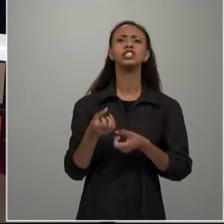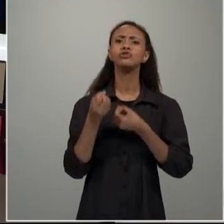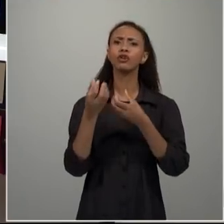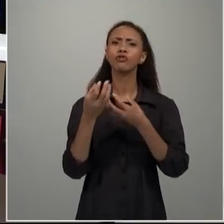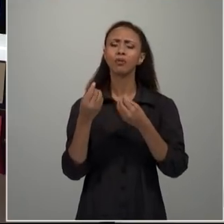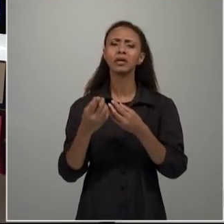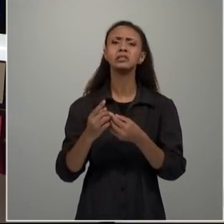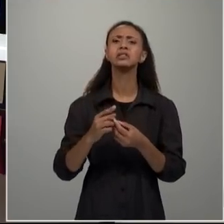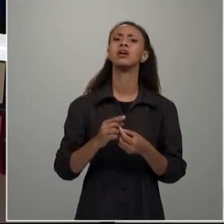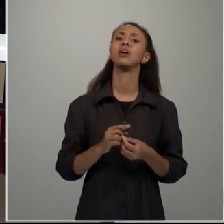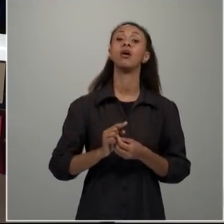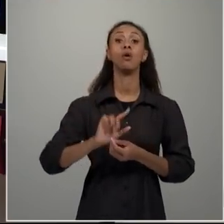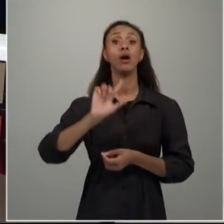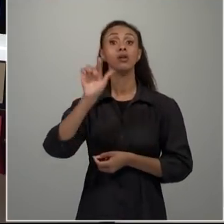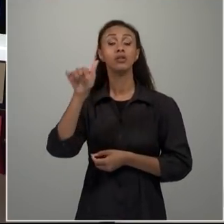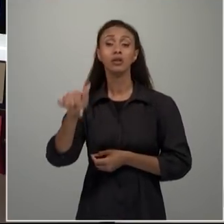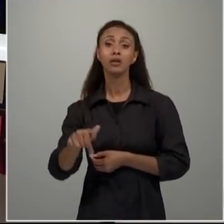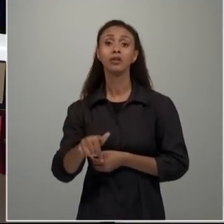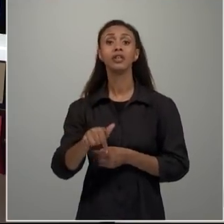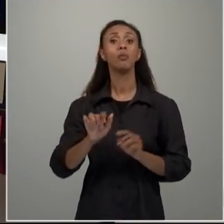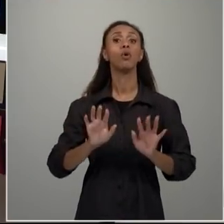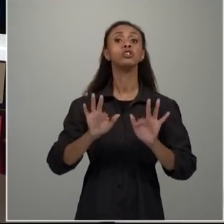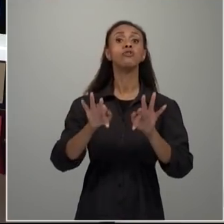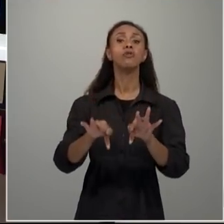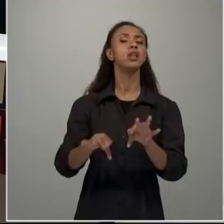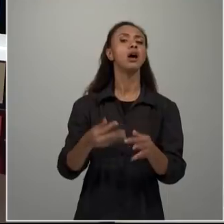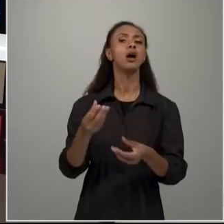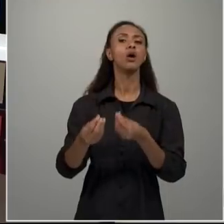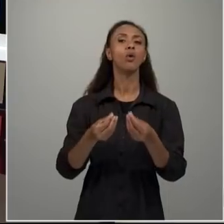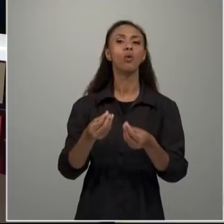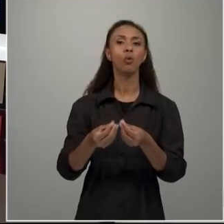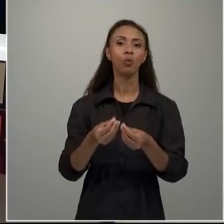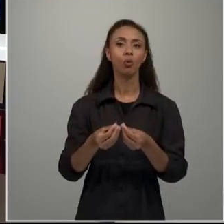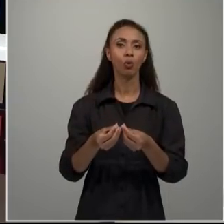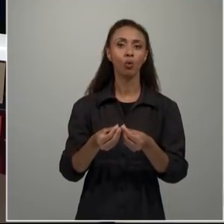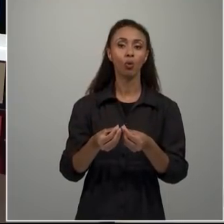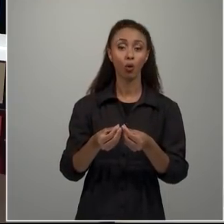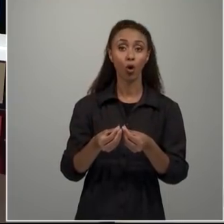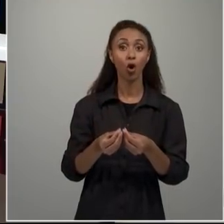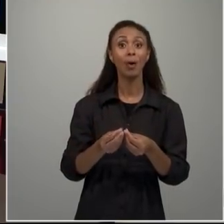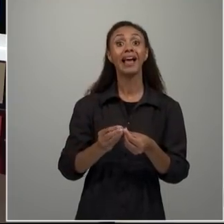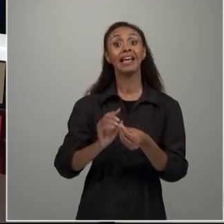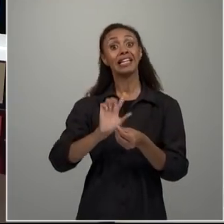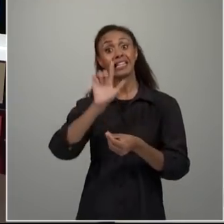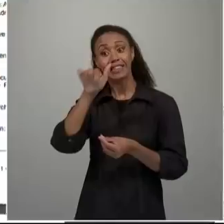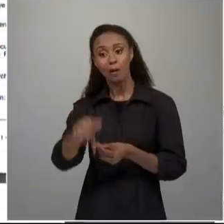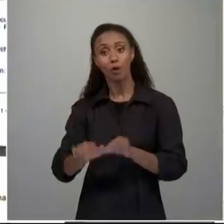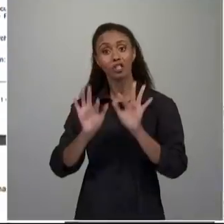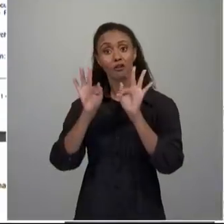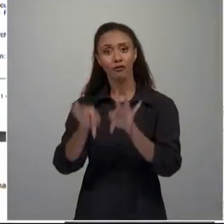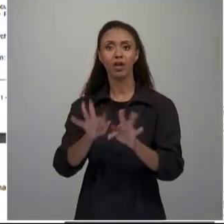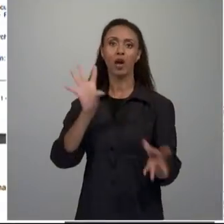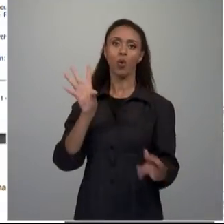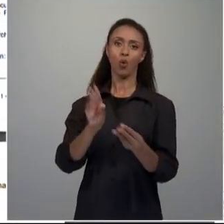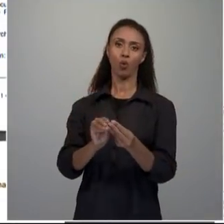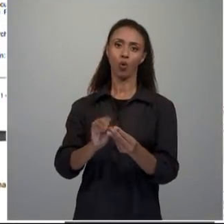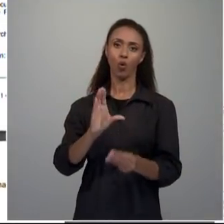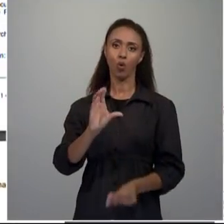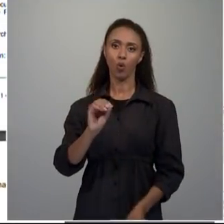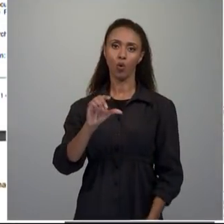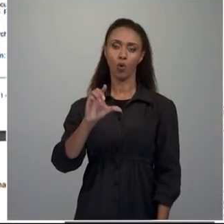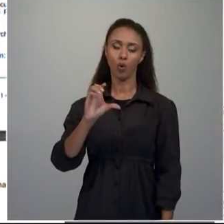conclusão final existem algumas discussões antes da conclusão final então este daqui é um artigo científico